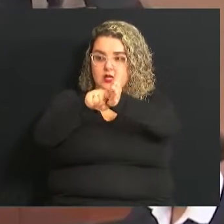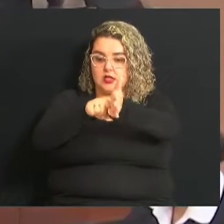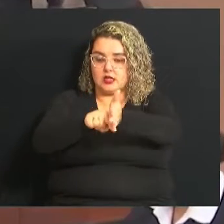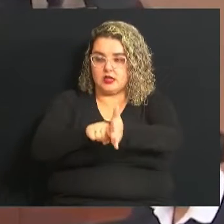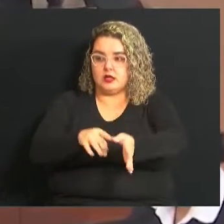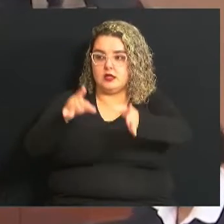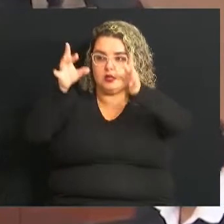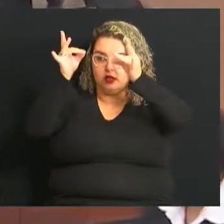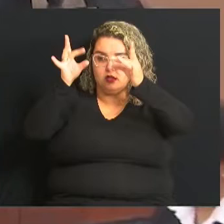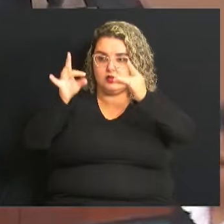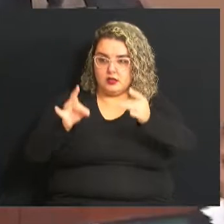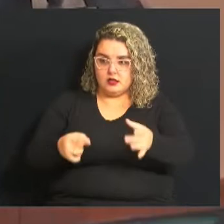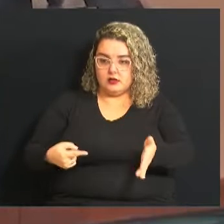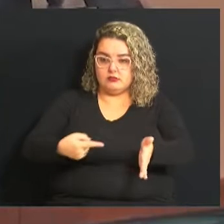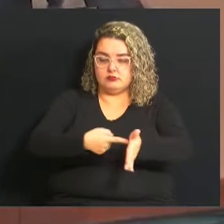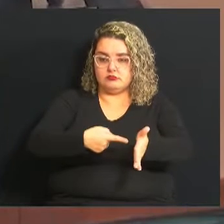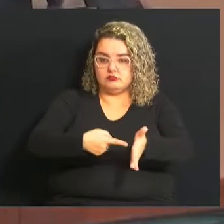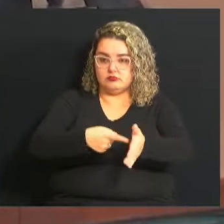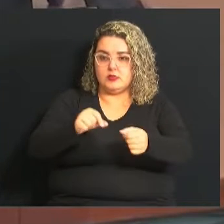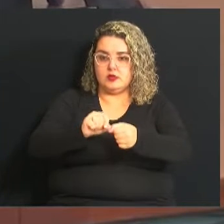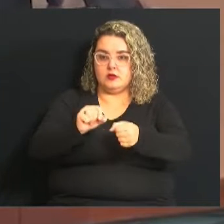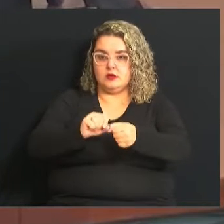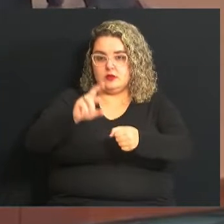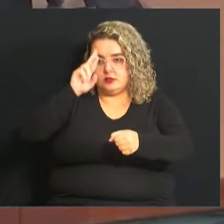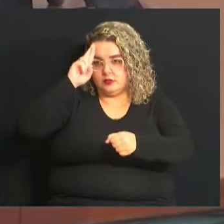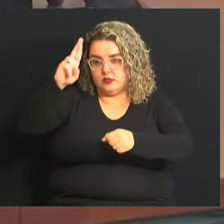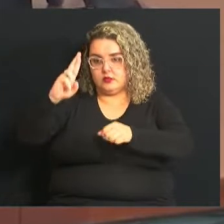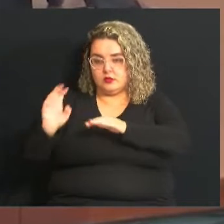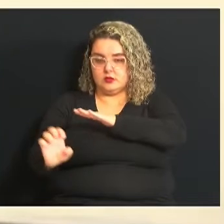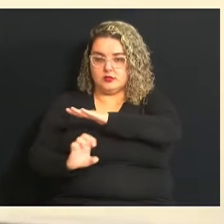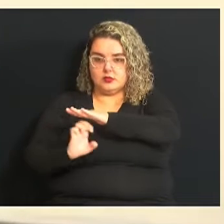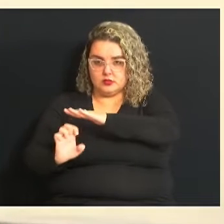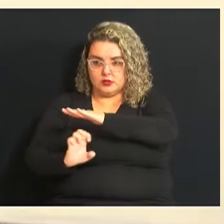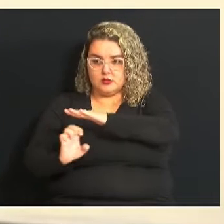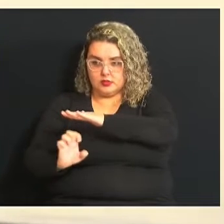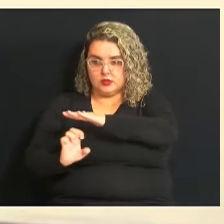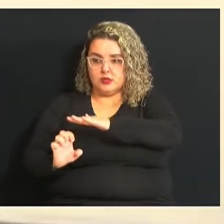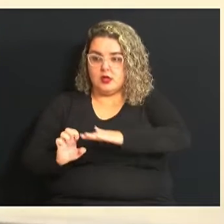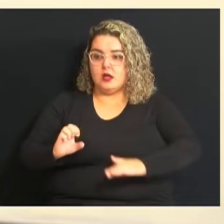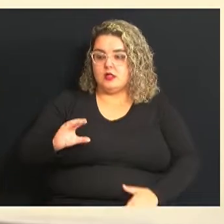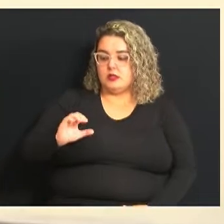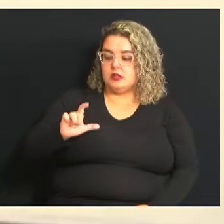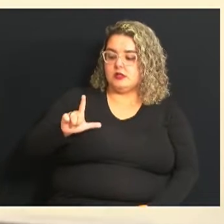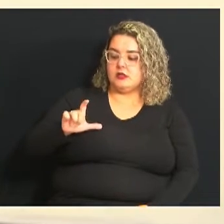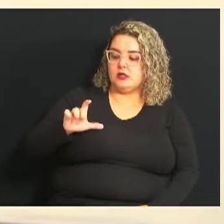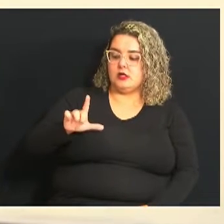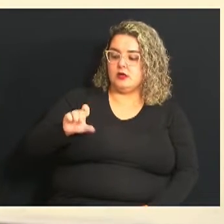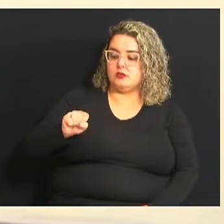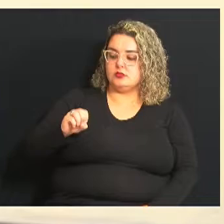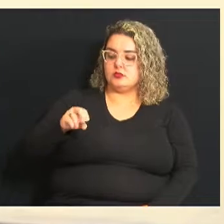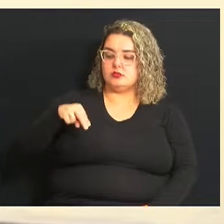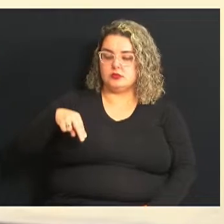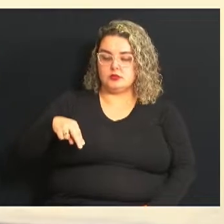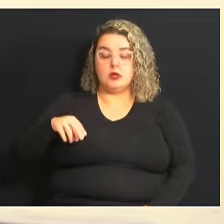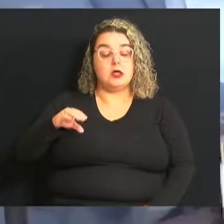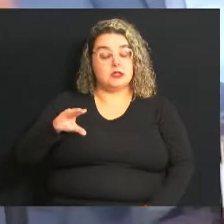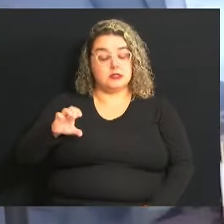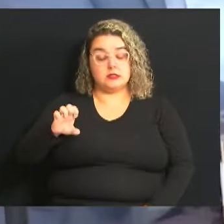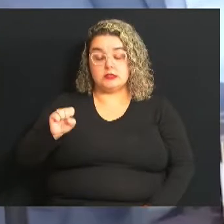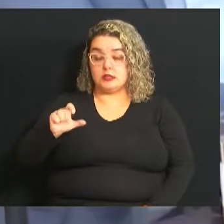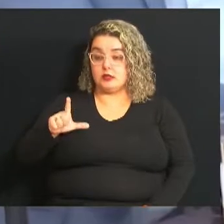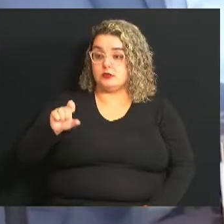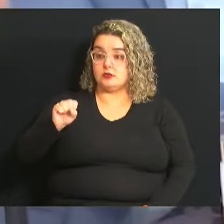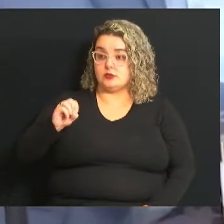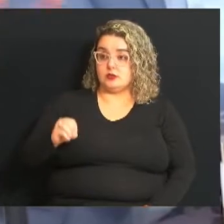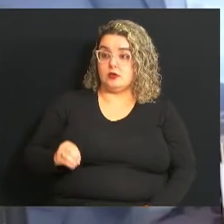da denúncia feita pelo empresário Celso Palma ao Ministério Público. A comissão ainda pretende ouvir mais 3